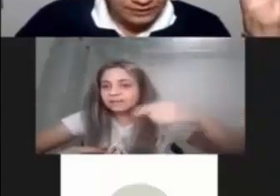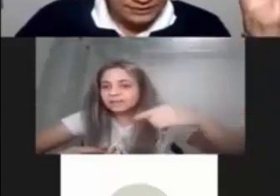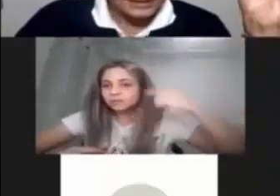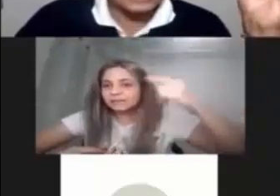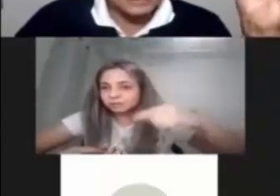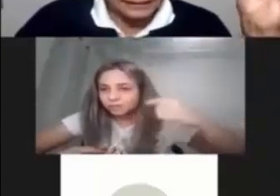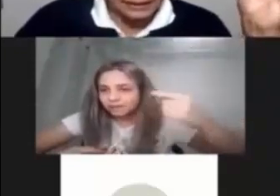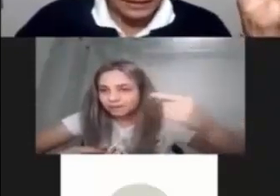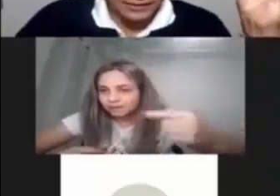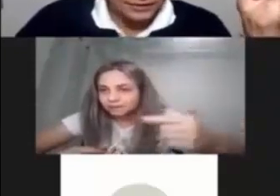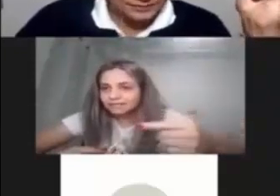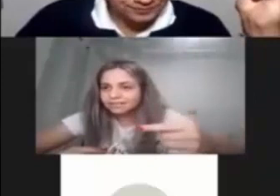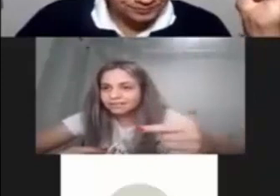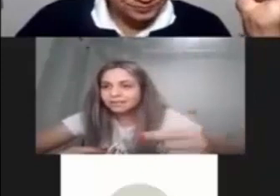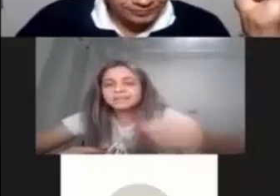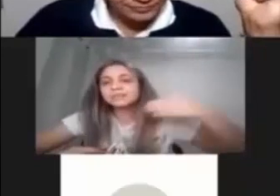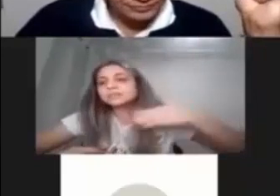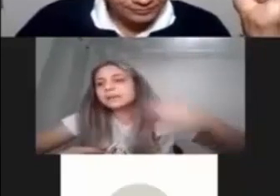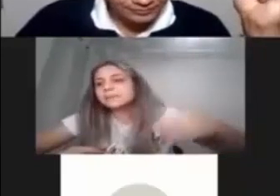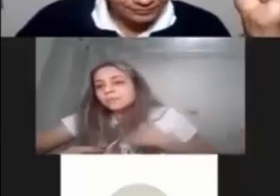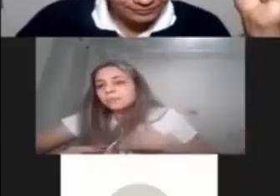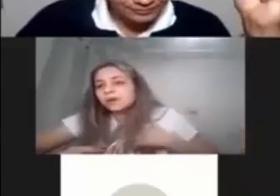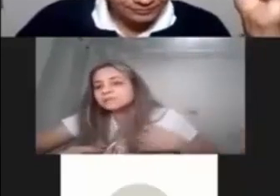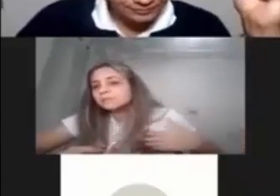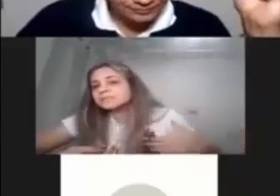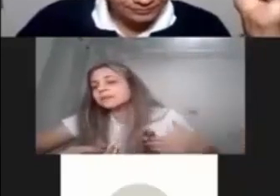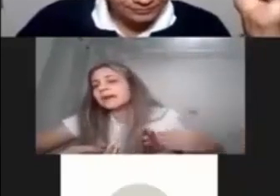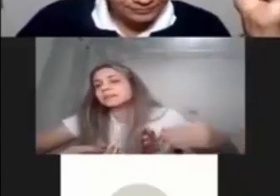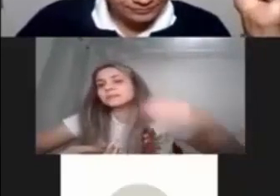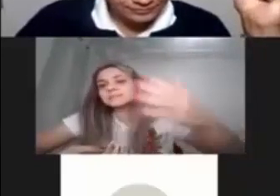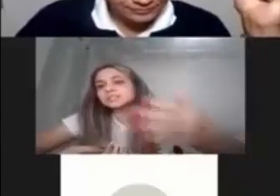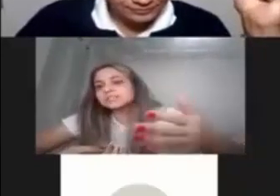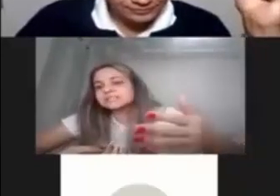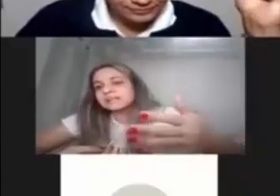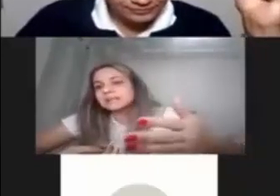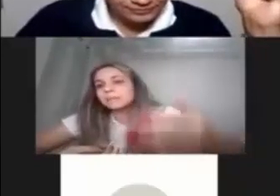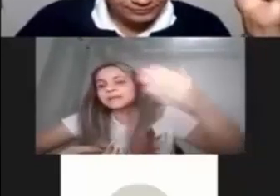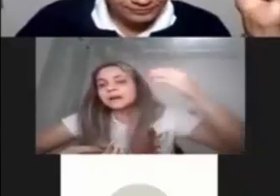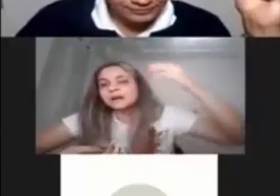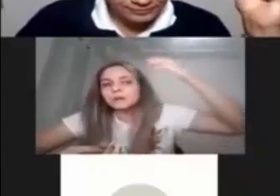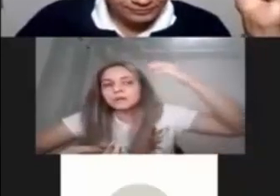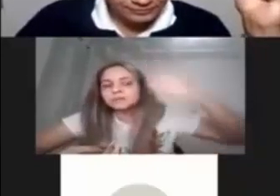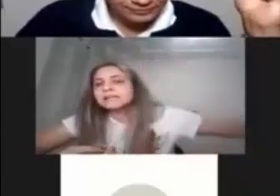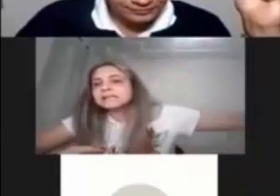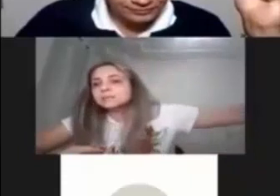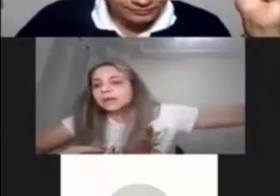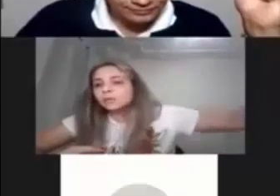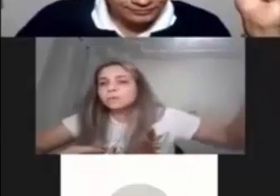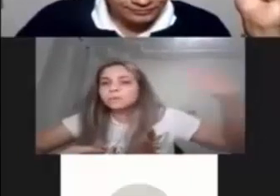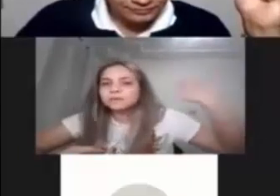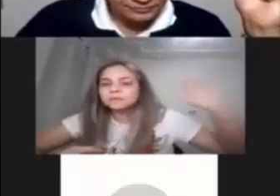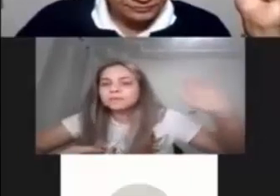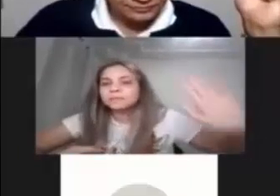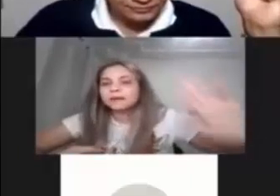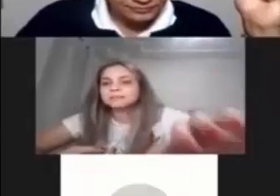remoendo aquilo. Exatamente. você não tem o coração pacificado, mas à medida que você recebe o perdão, você é limpo da